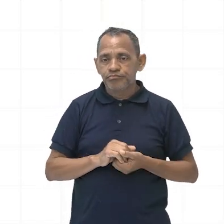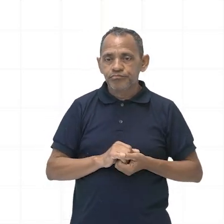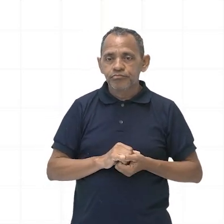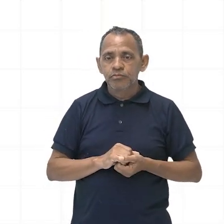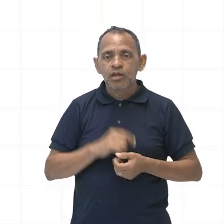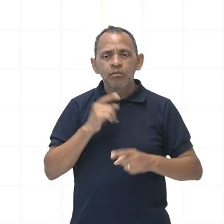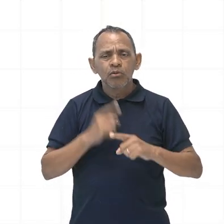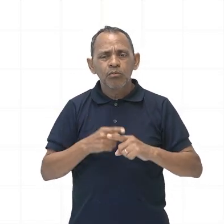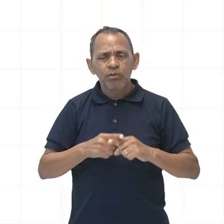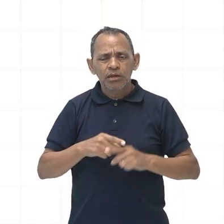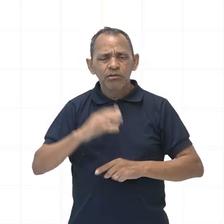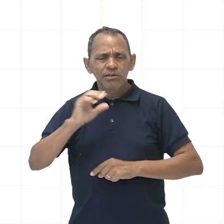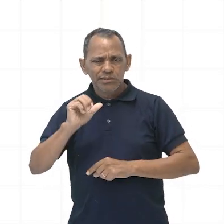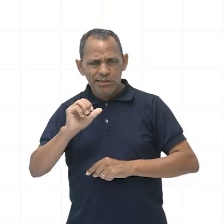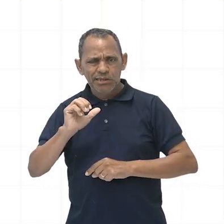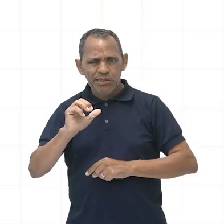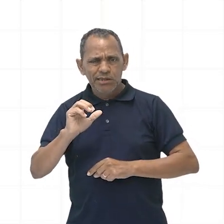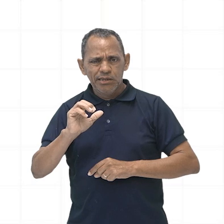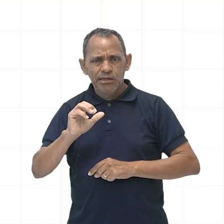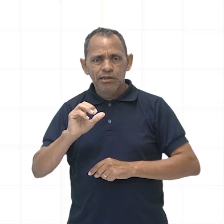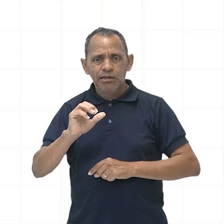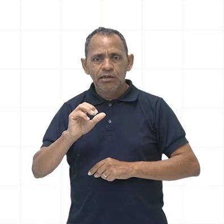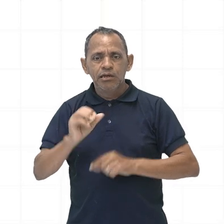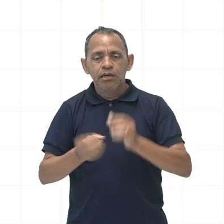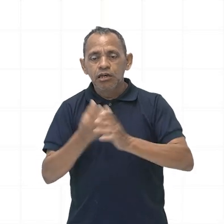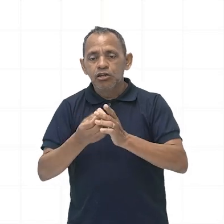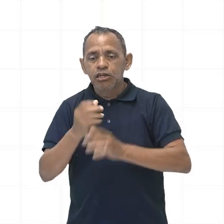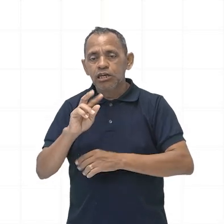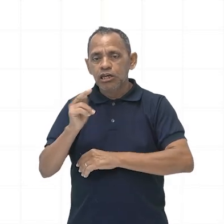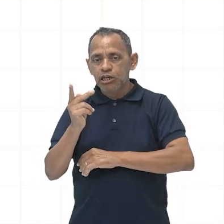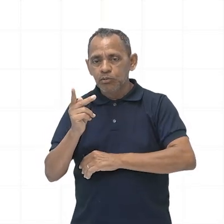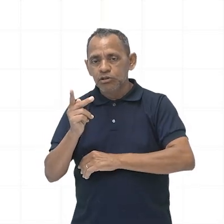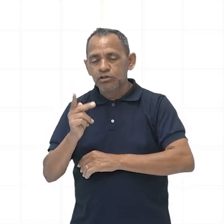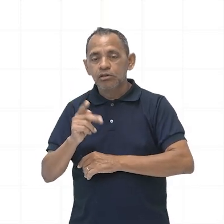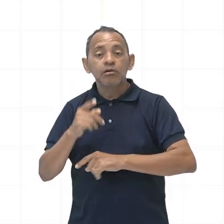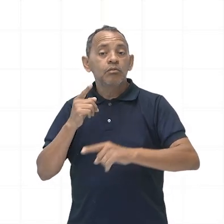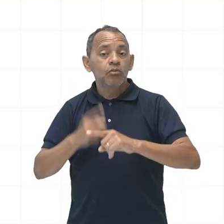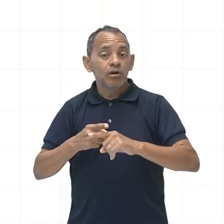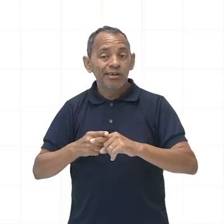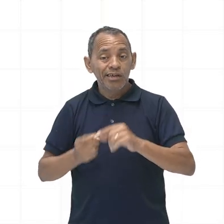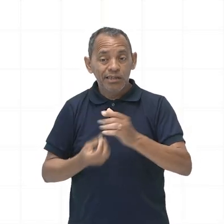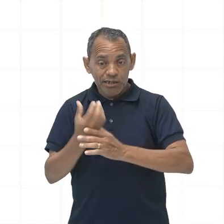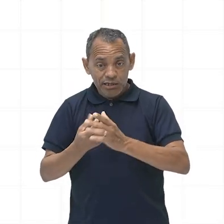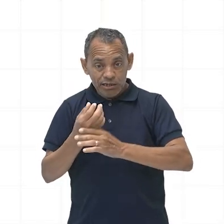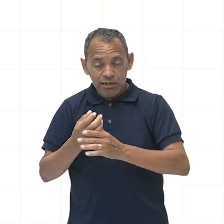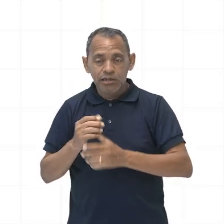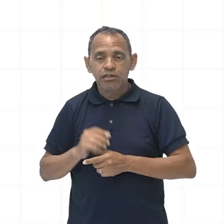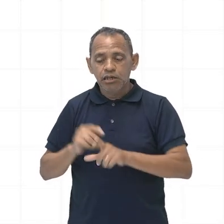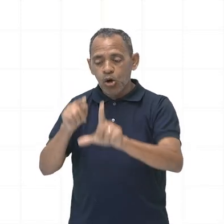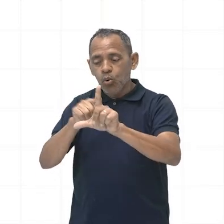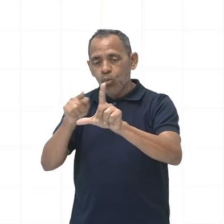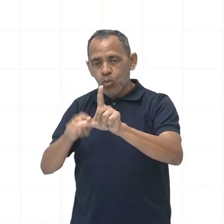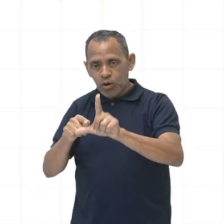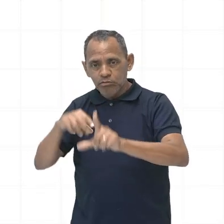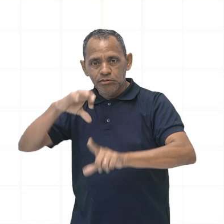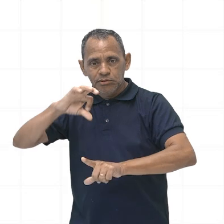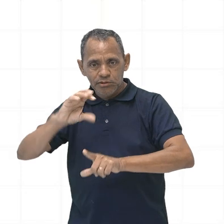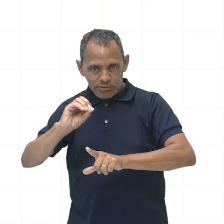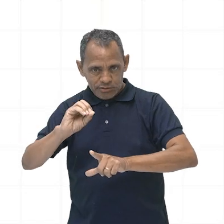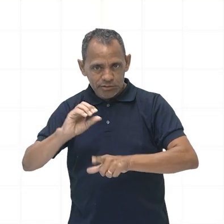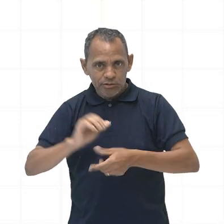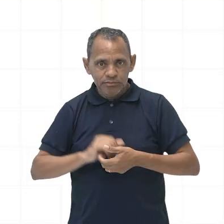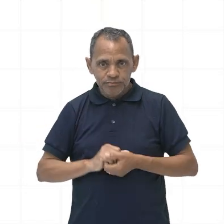hipotenusa no triângulo menor? Porque aqui forma um ângulo de 90 graus. Tudo bem? Então, o que é que nós sabemos? Esses triângulos